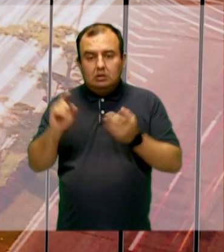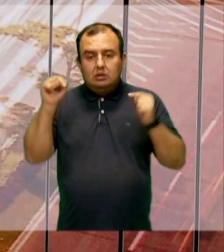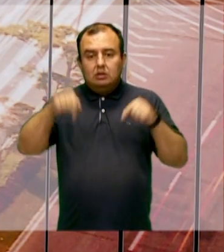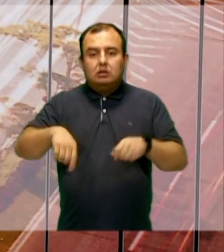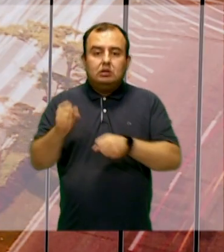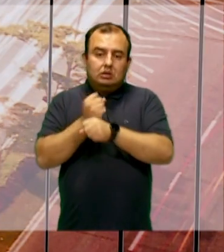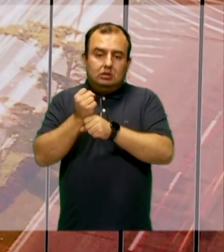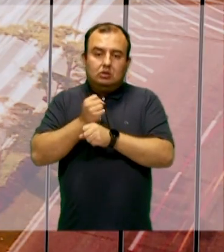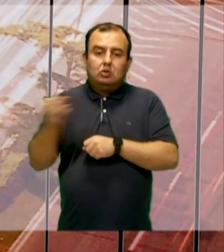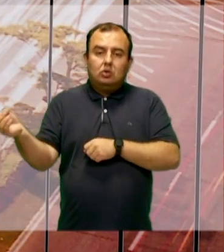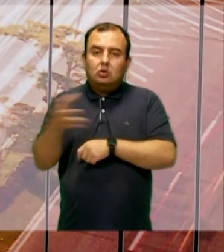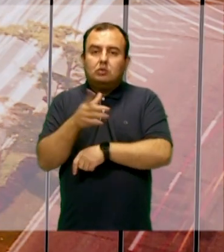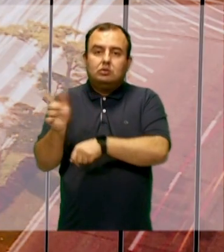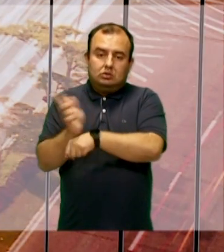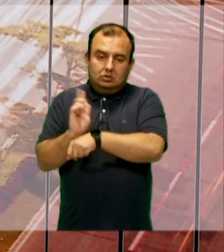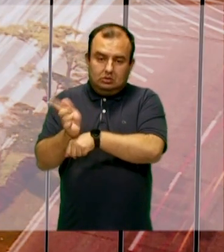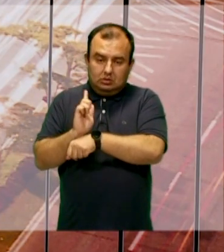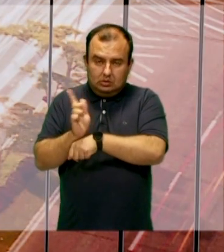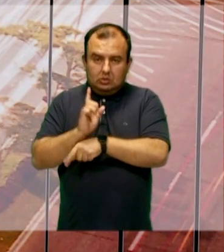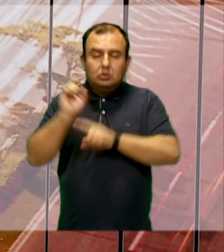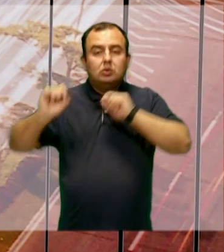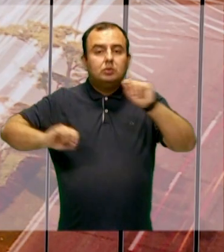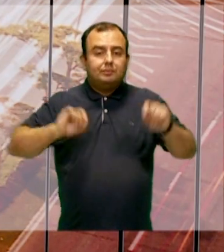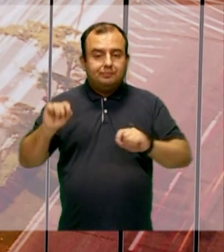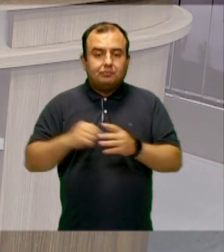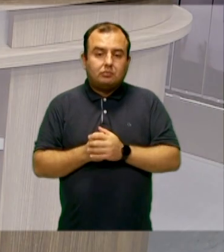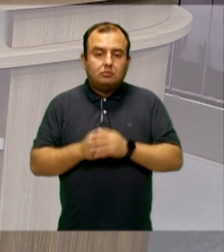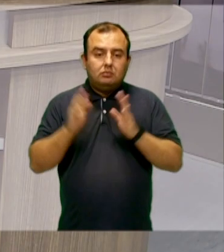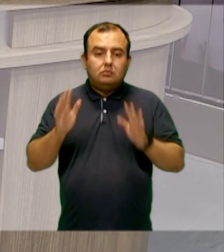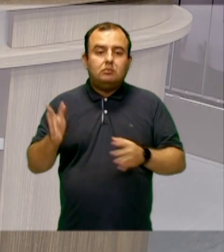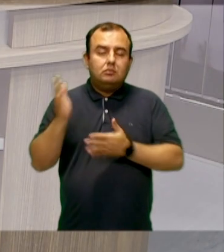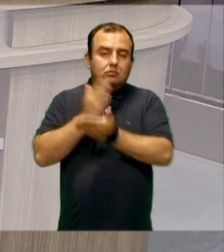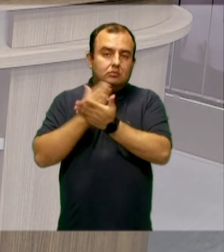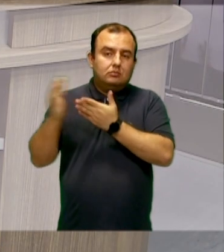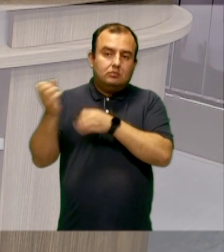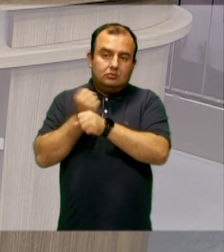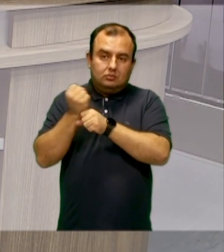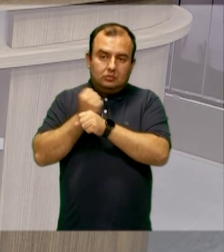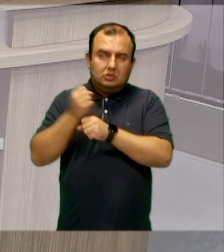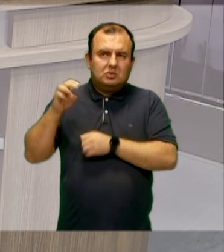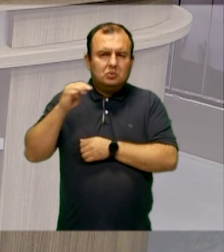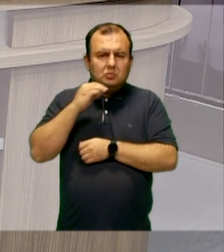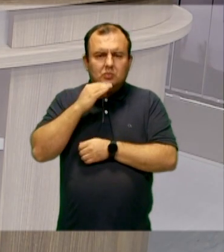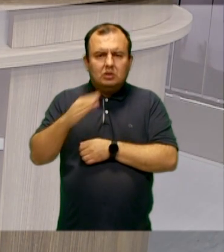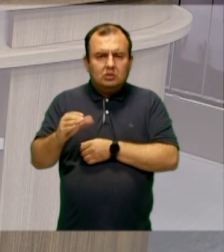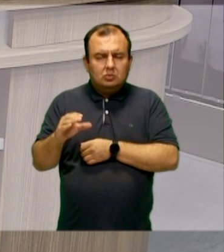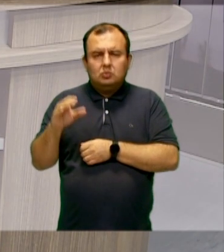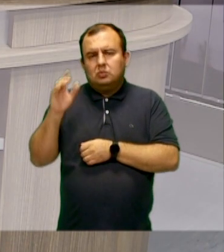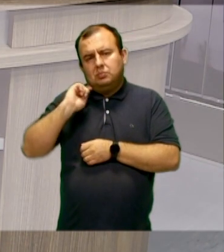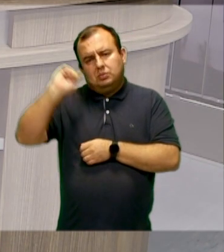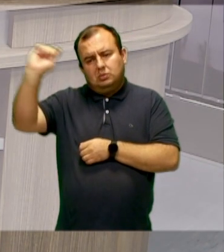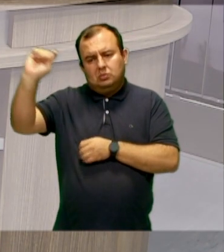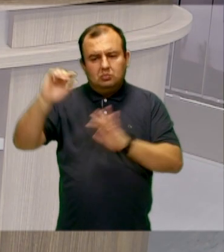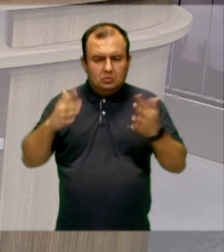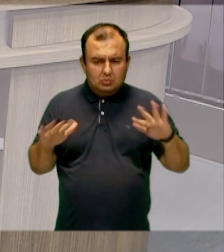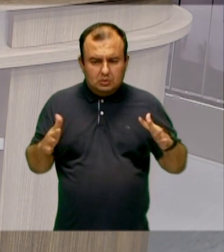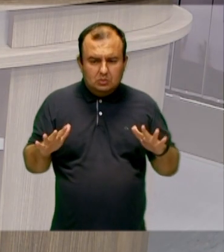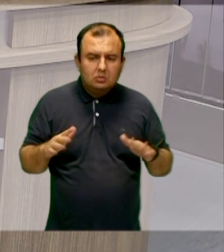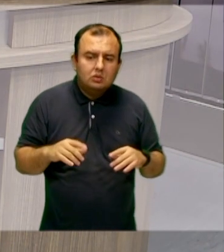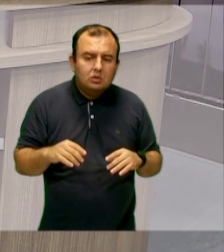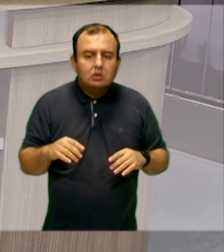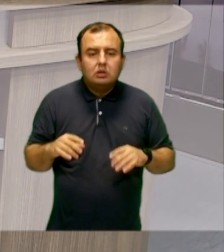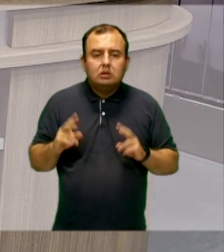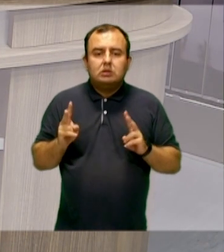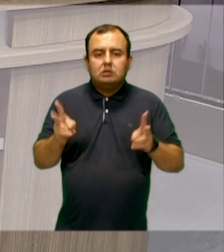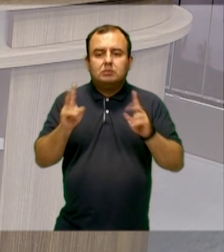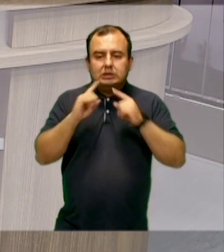ano, dessa nova gestão, já desde o início do ano, março, abril, todos